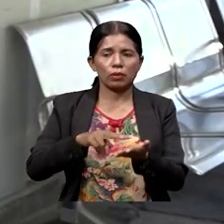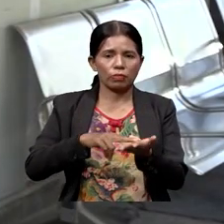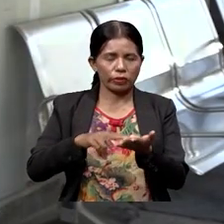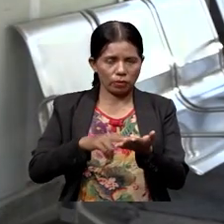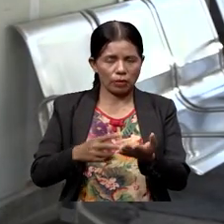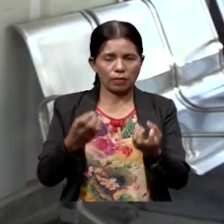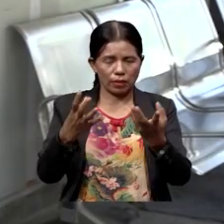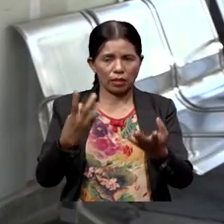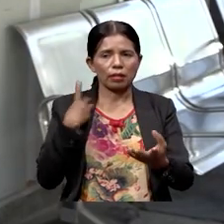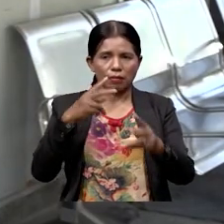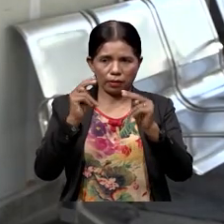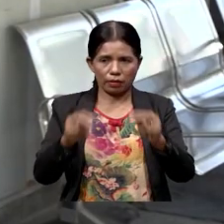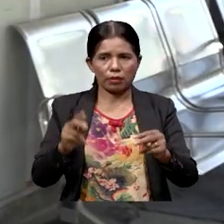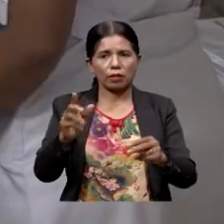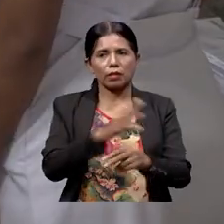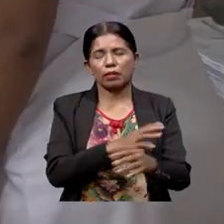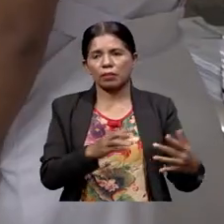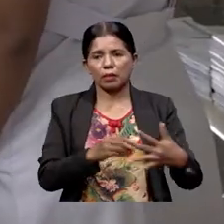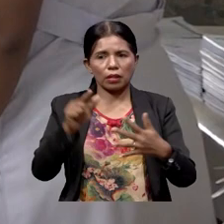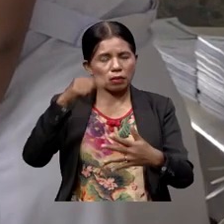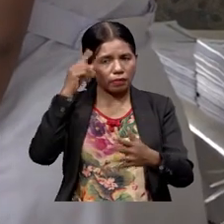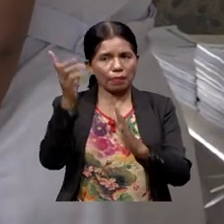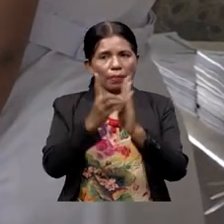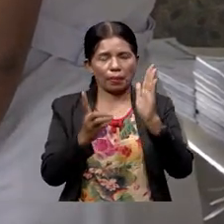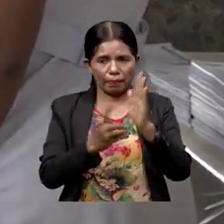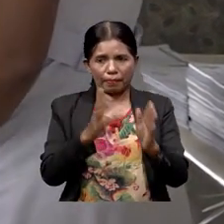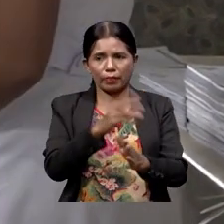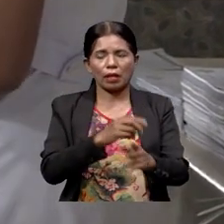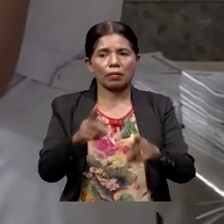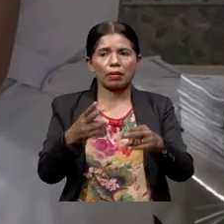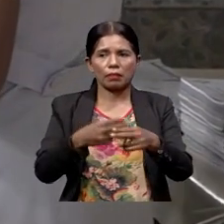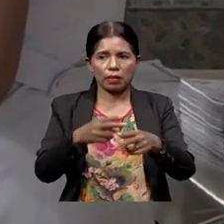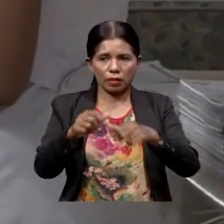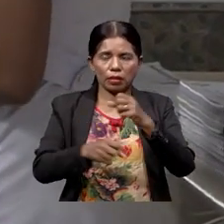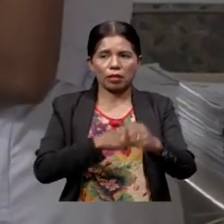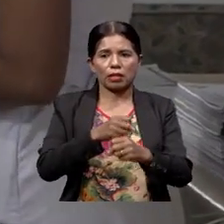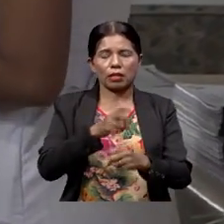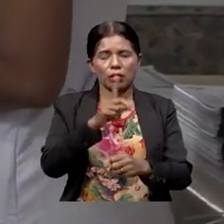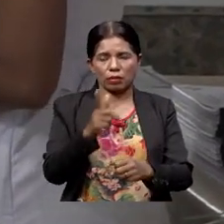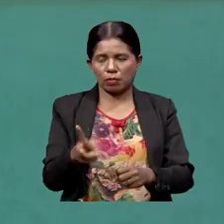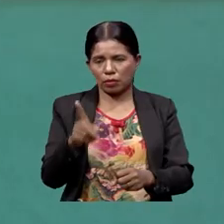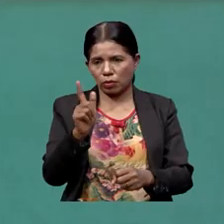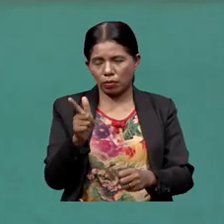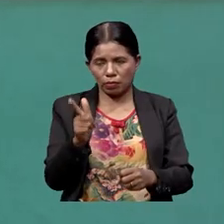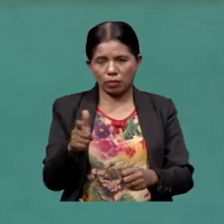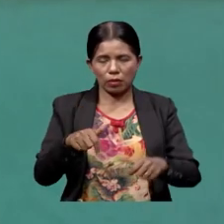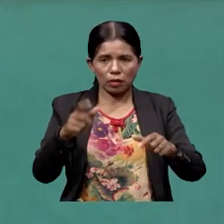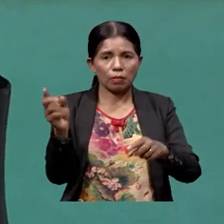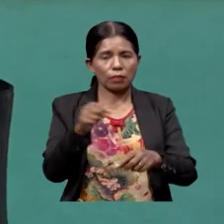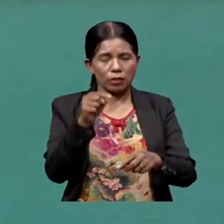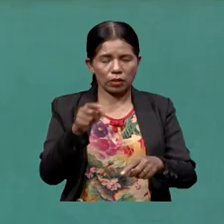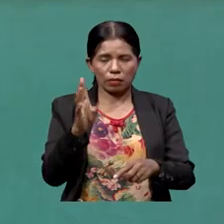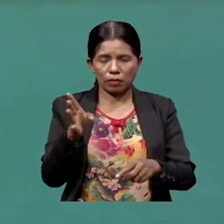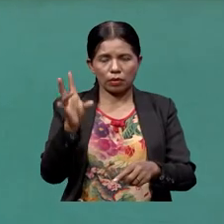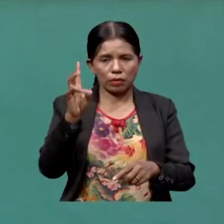luta toto liu governo tuir dados pesquisa stunting carres badak ia tinang riuroro nulu ia território nacional ho porcento hatlu